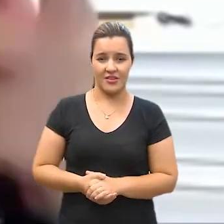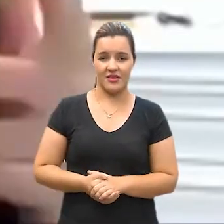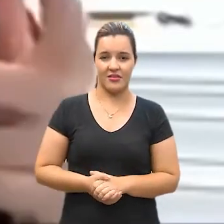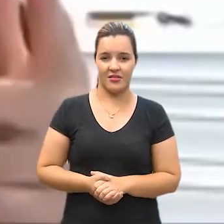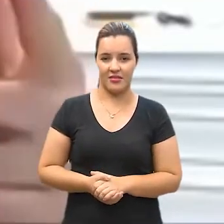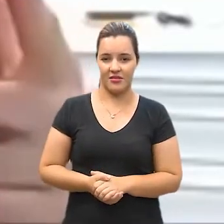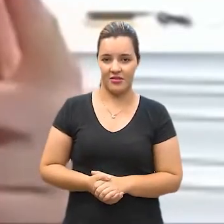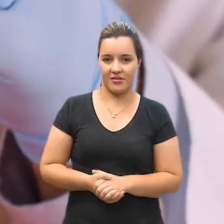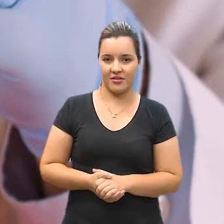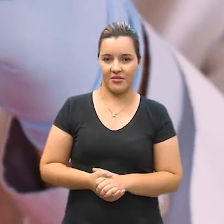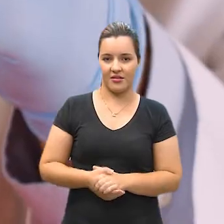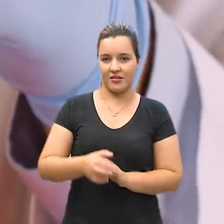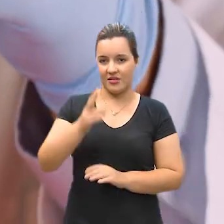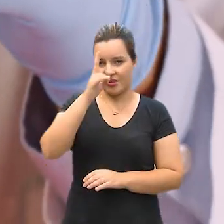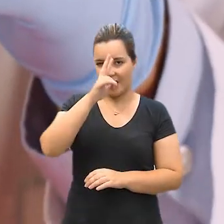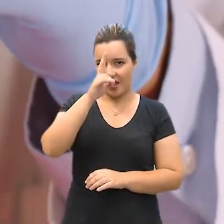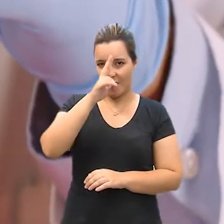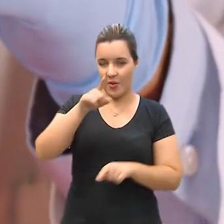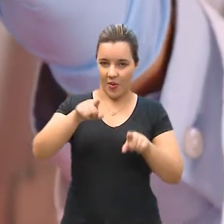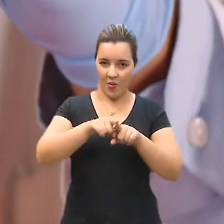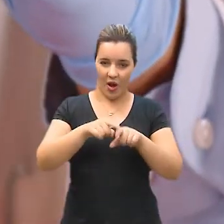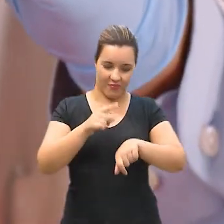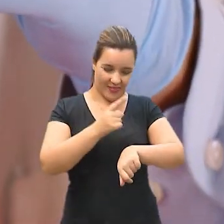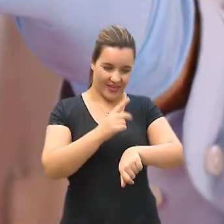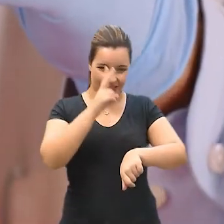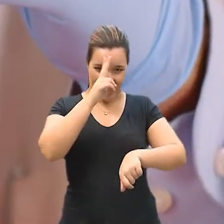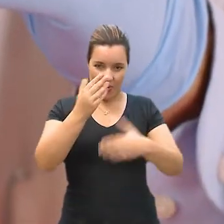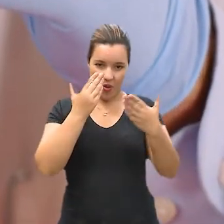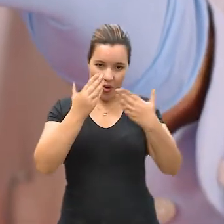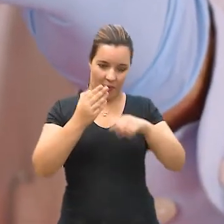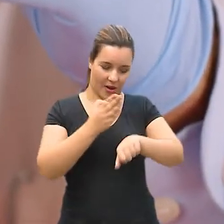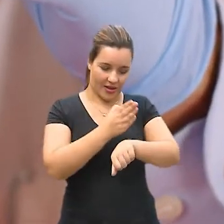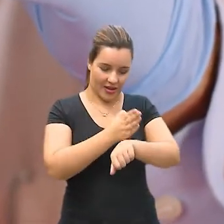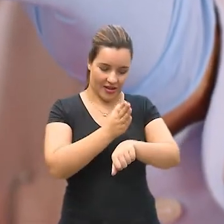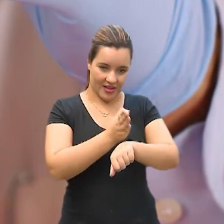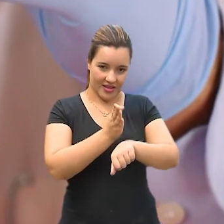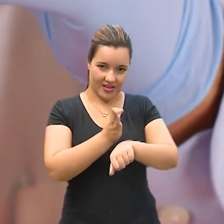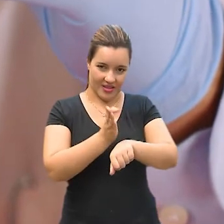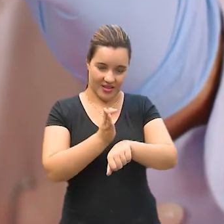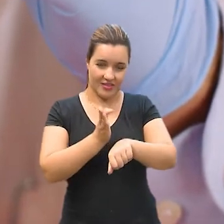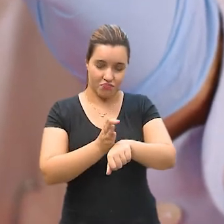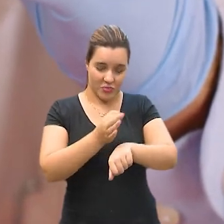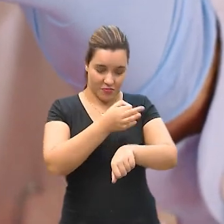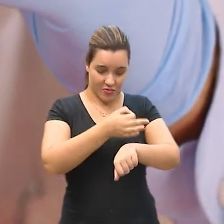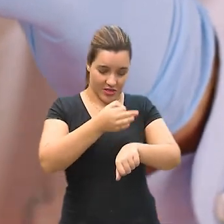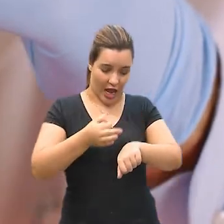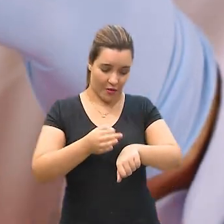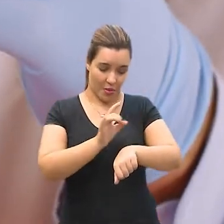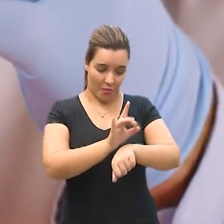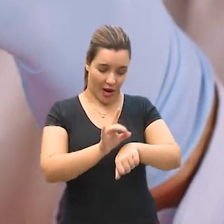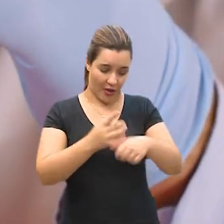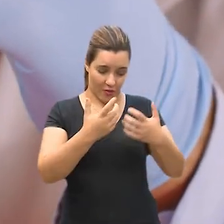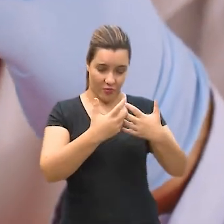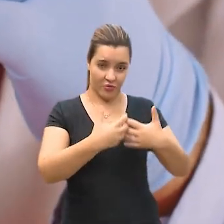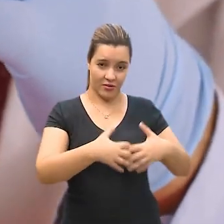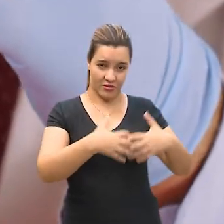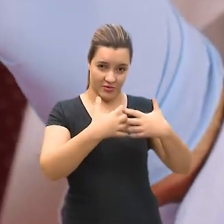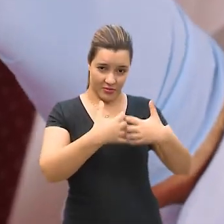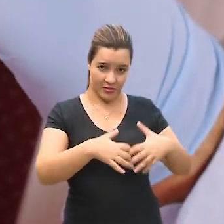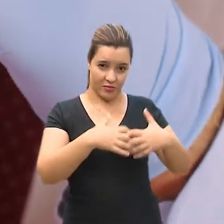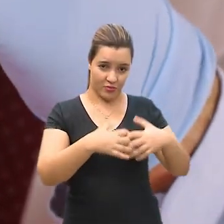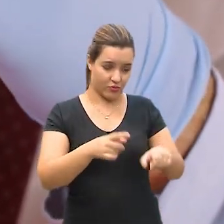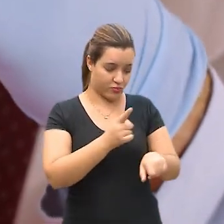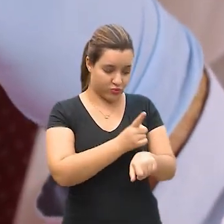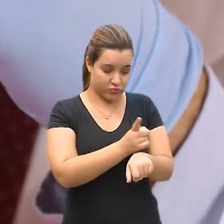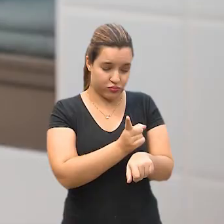E lembra de novo daquela engrenagem de relógio que eu te falei. Uhum, Imagina que toda casinha, né, tem ali a sua pontinha para